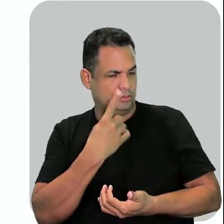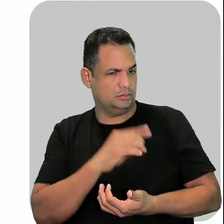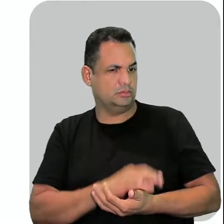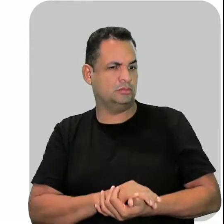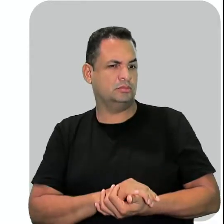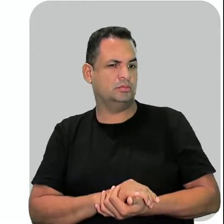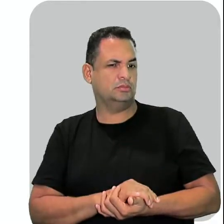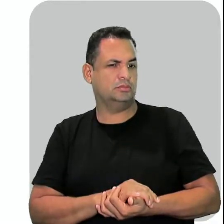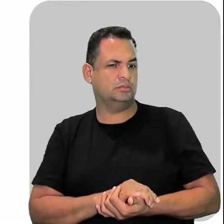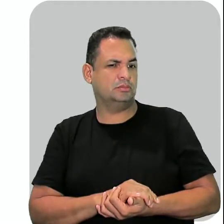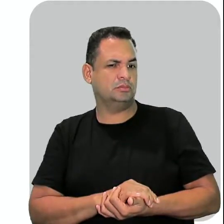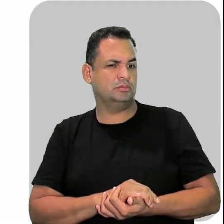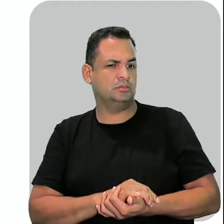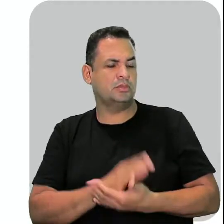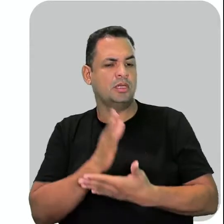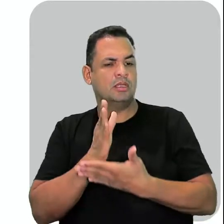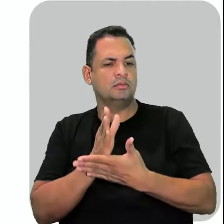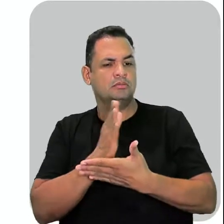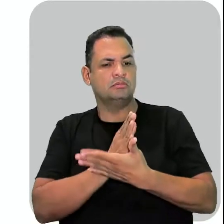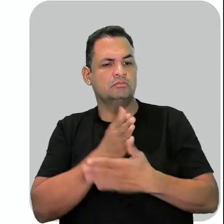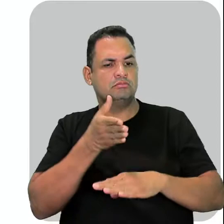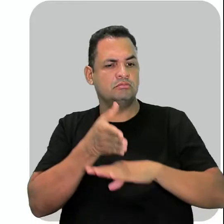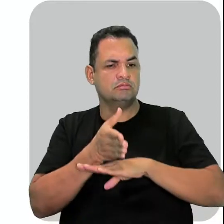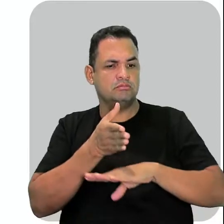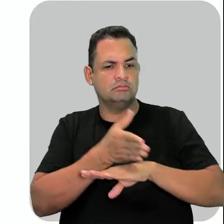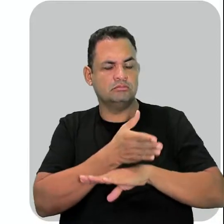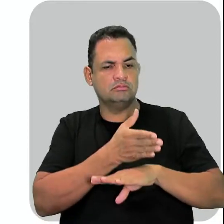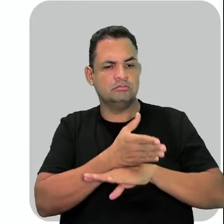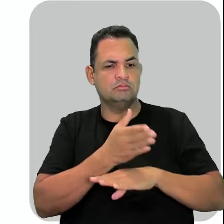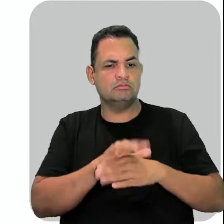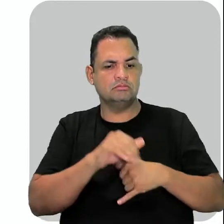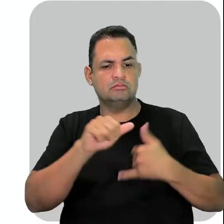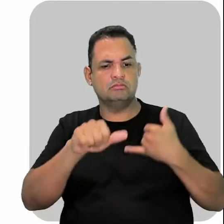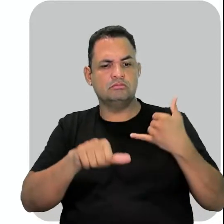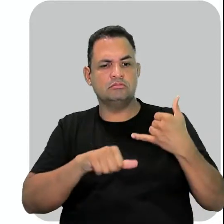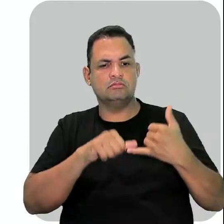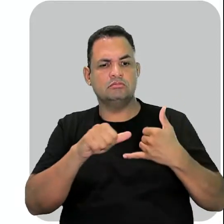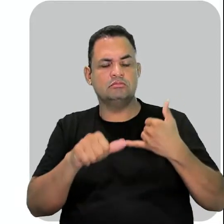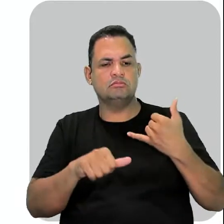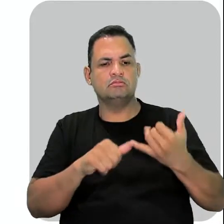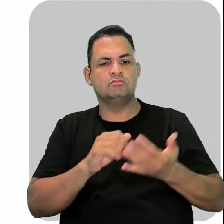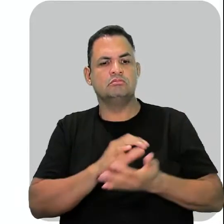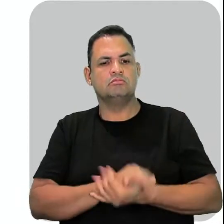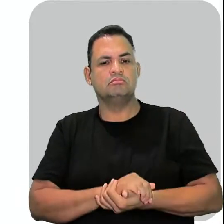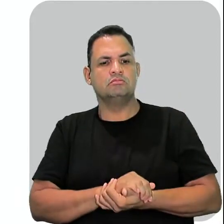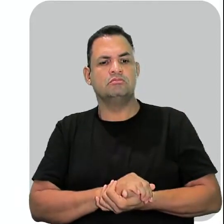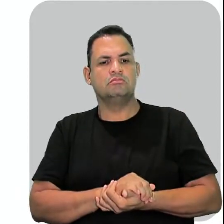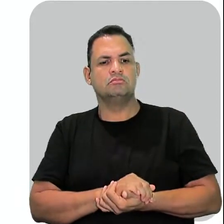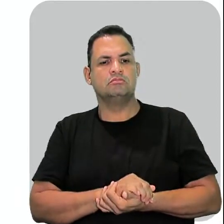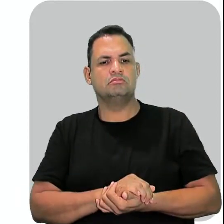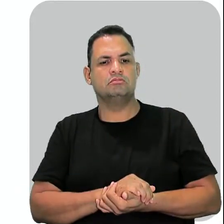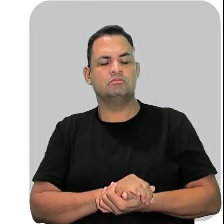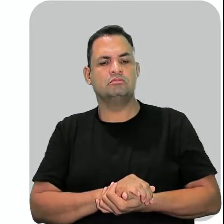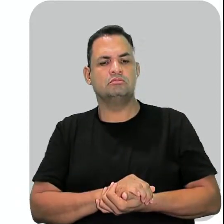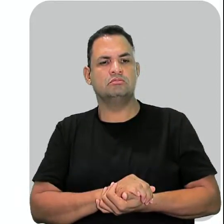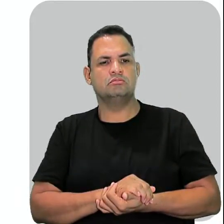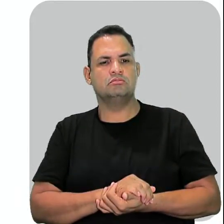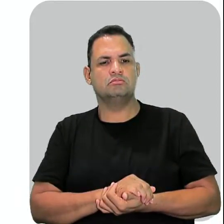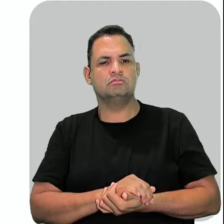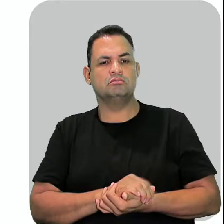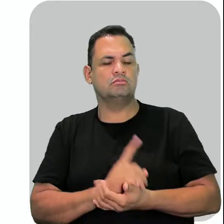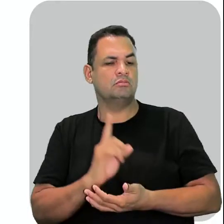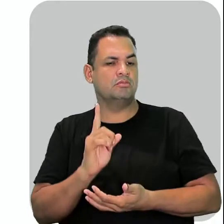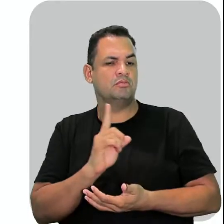que as partes que não participaram da reação, elas ficam, digamos assim, intactas. A